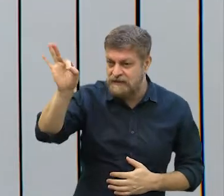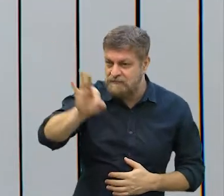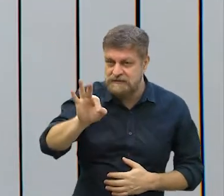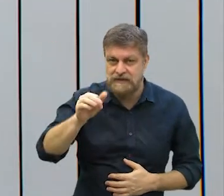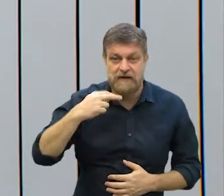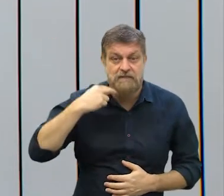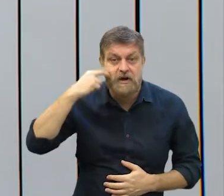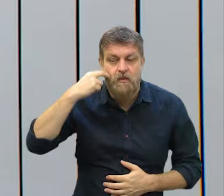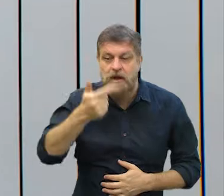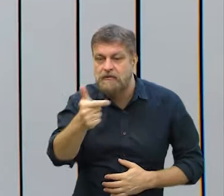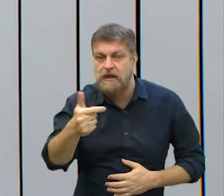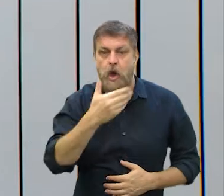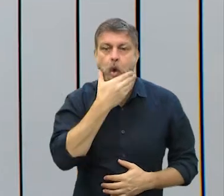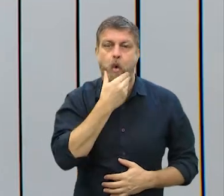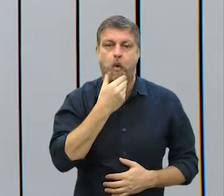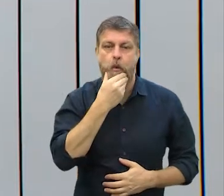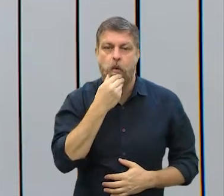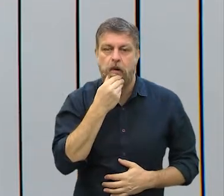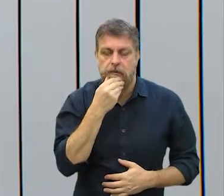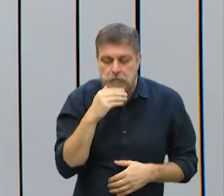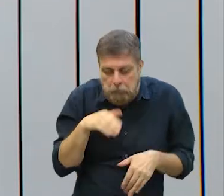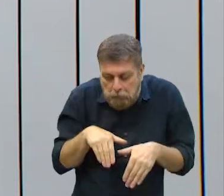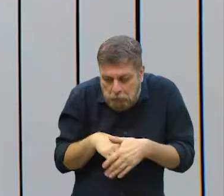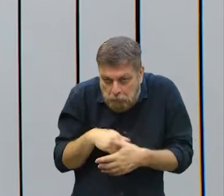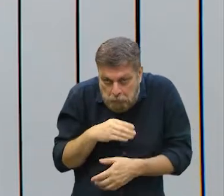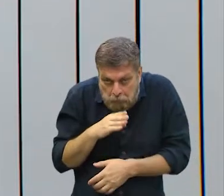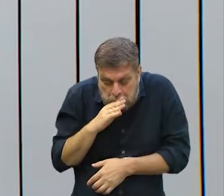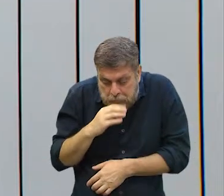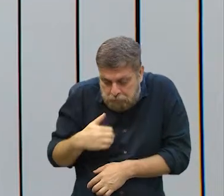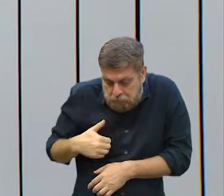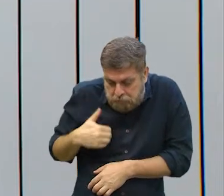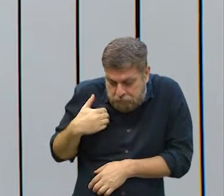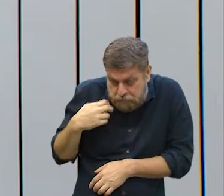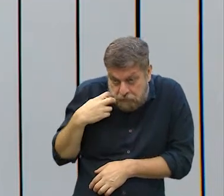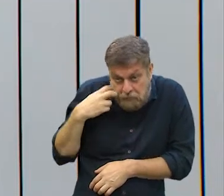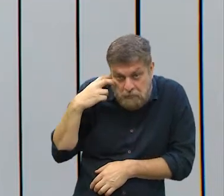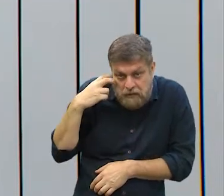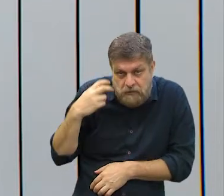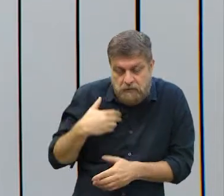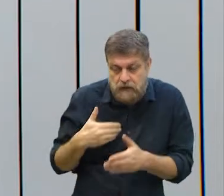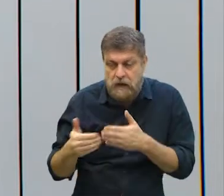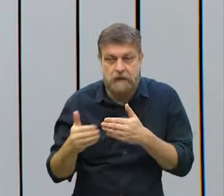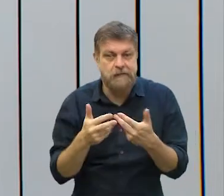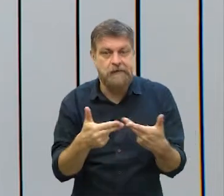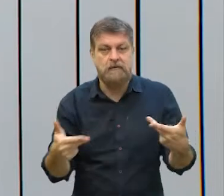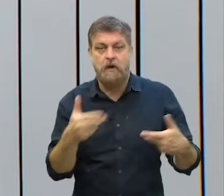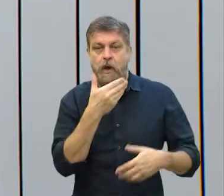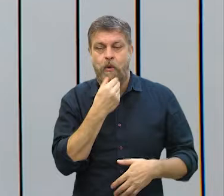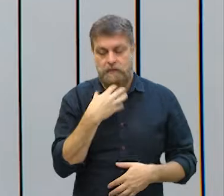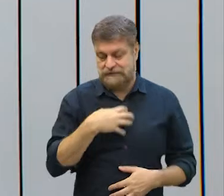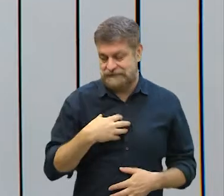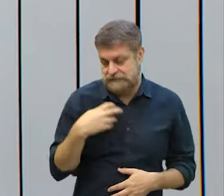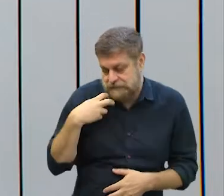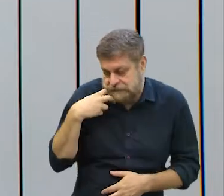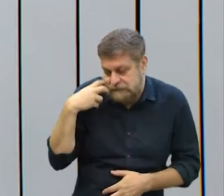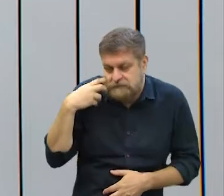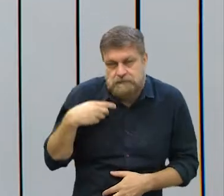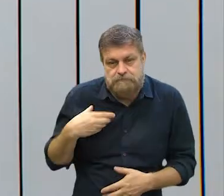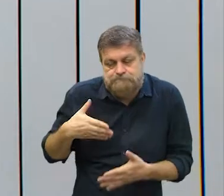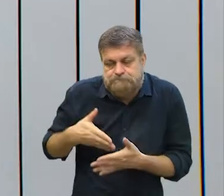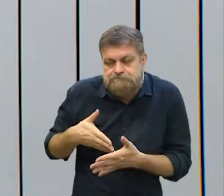90% elas não têm vergonha, quem tem vergonha é o homem. Entendi. O homem morre de vergonha, tem vergonha de qualquer coisa que tem, então por isso que sofre mais. A vergonha